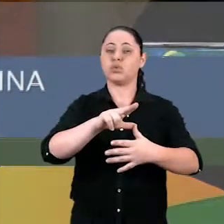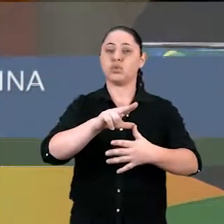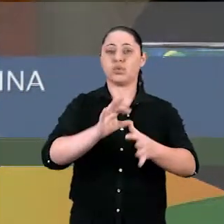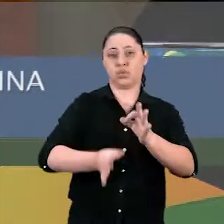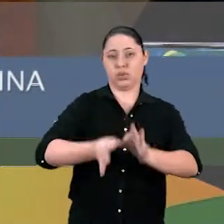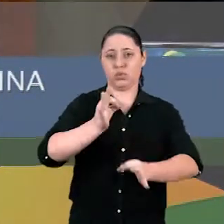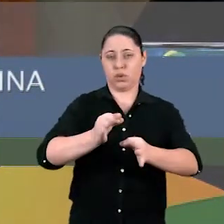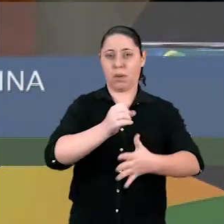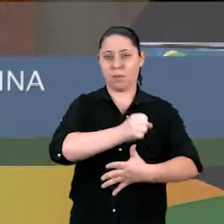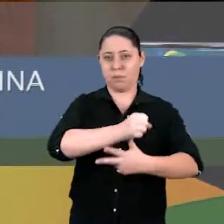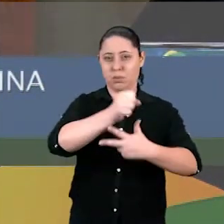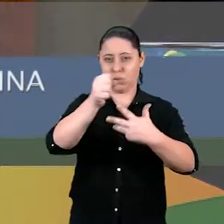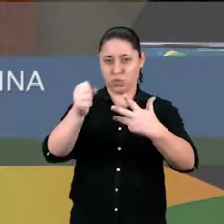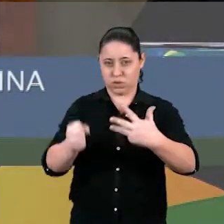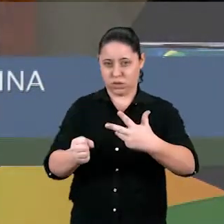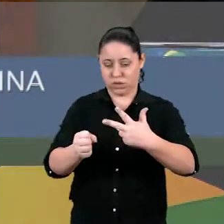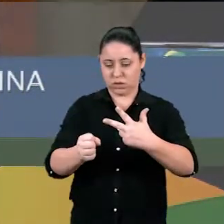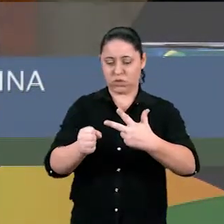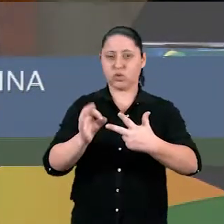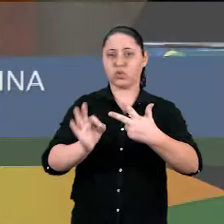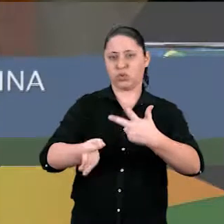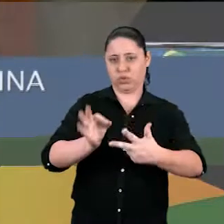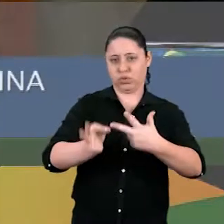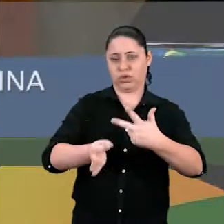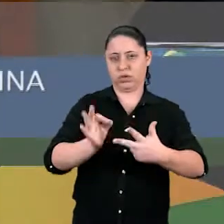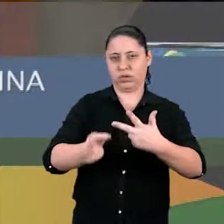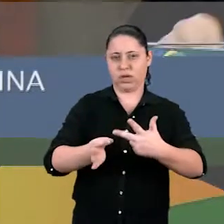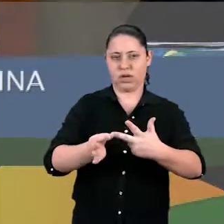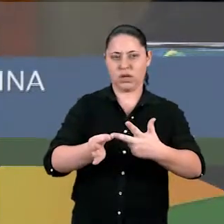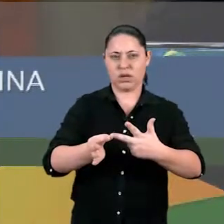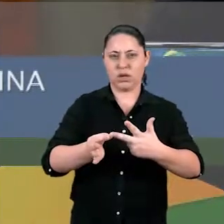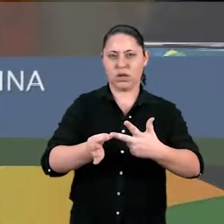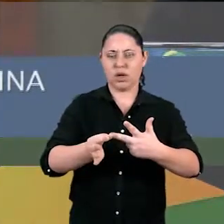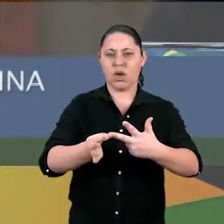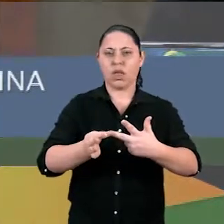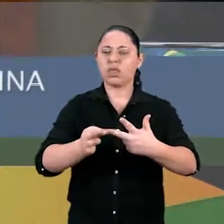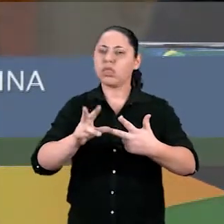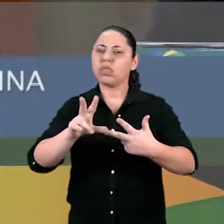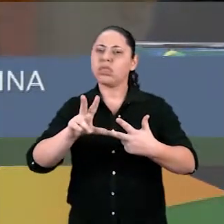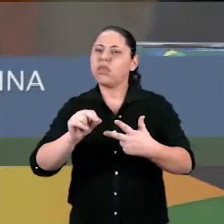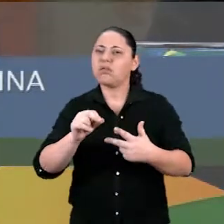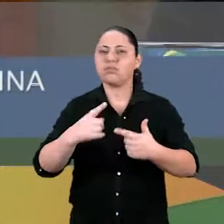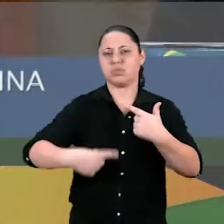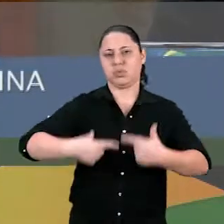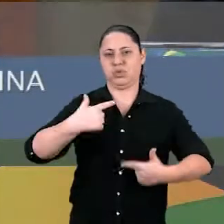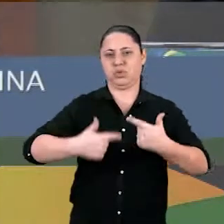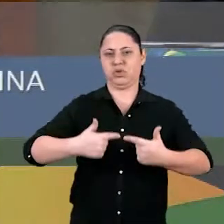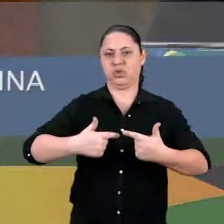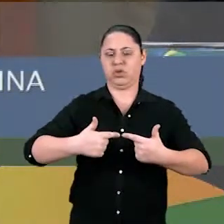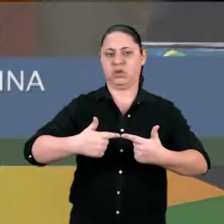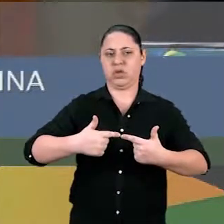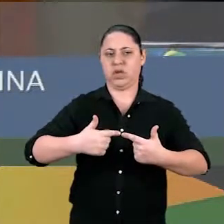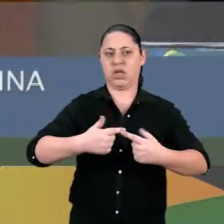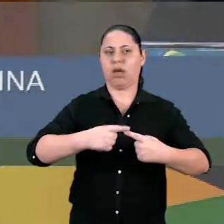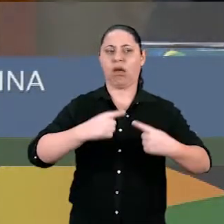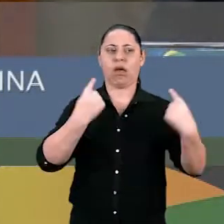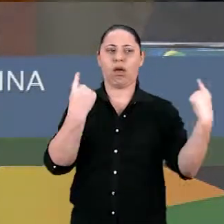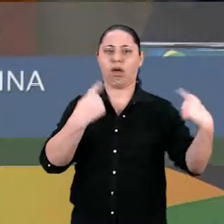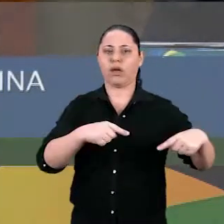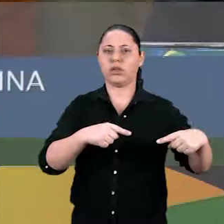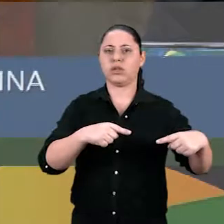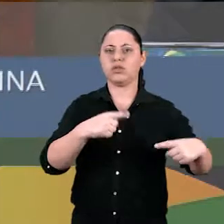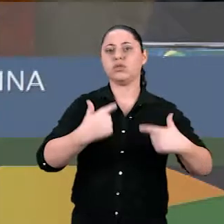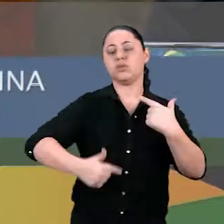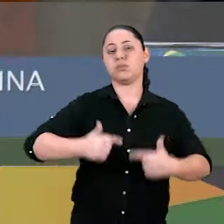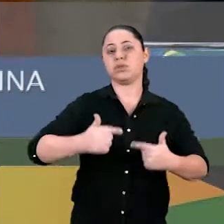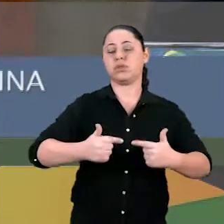assumiu, ao longo dos anos, uma face apolítica, e, em alguns casos, inclusive, uma face